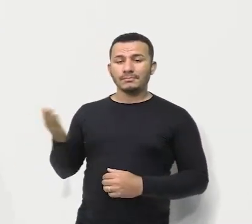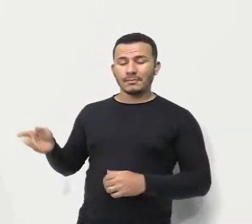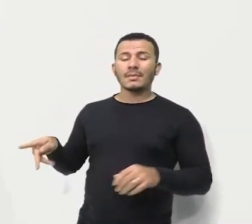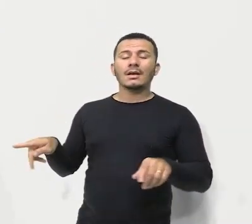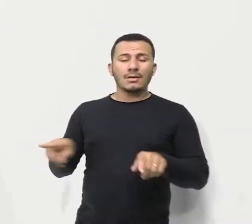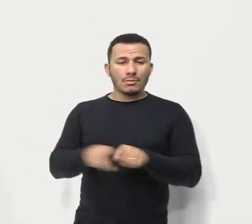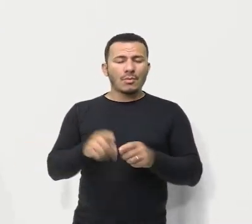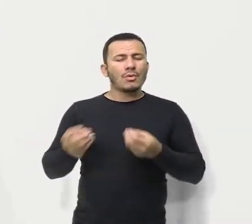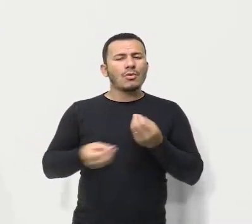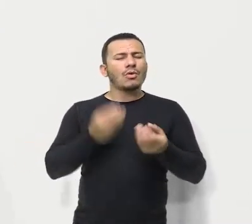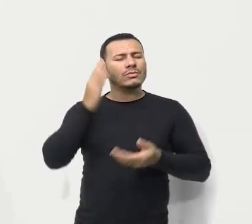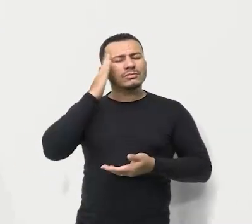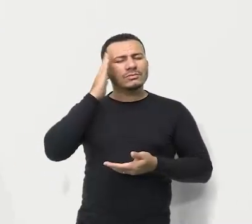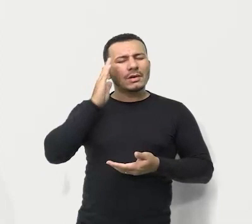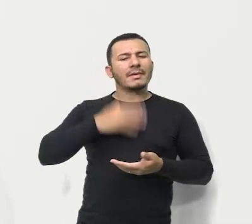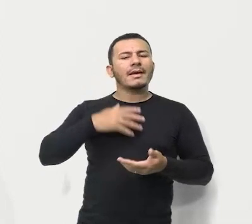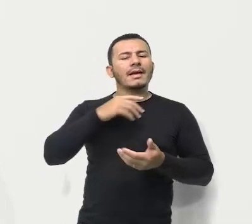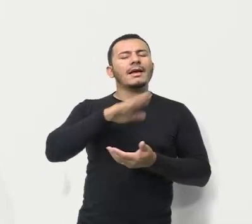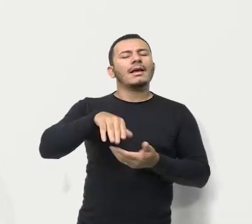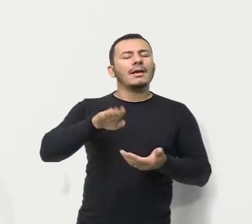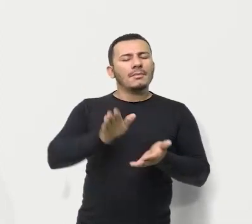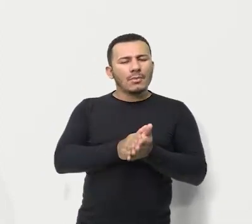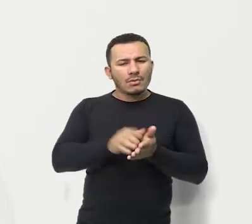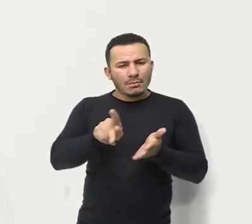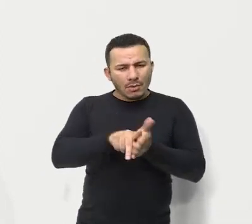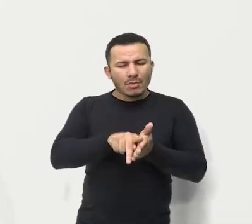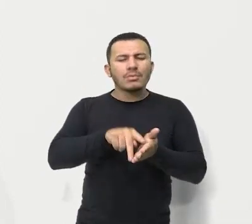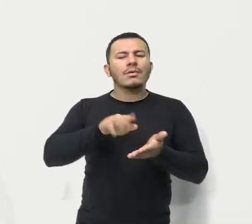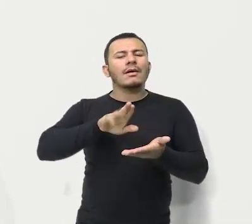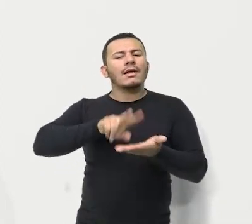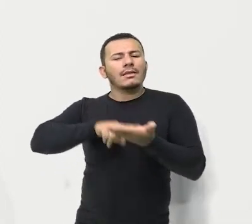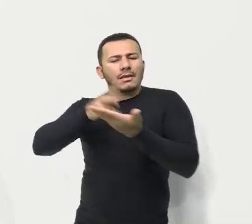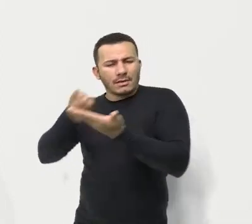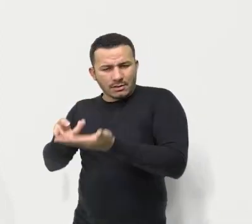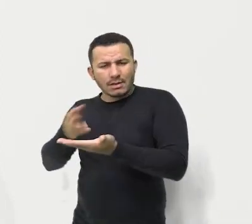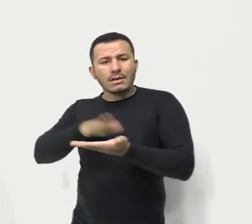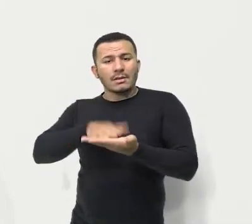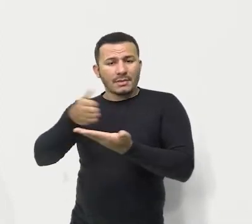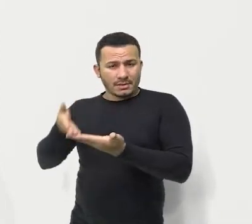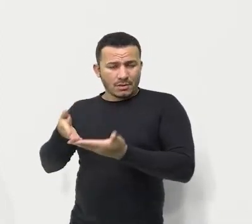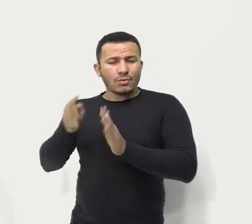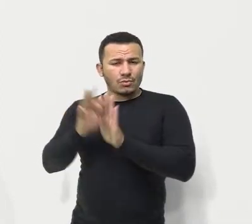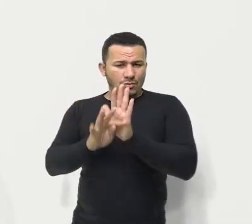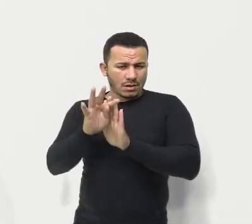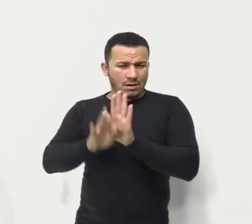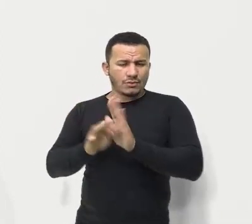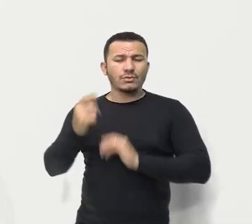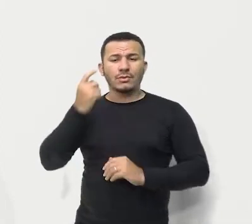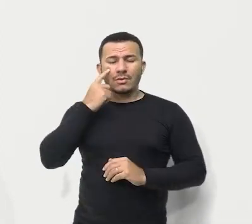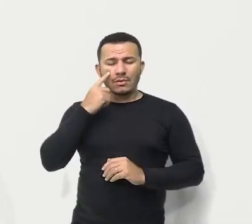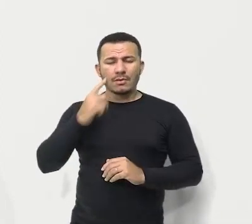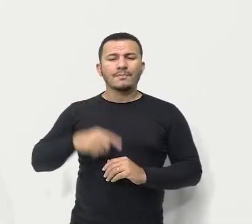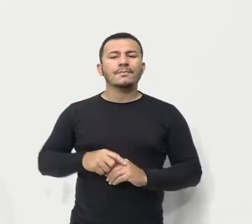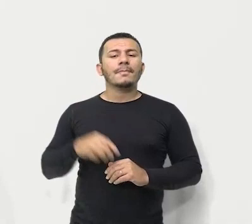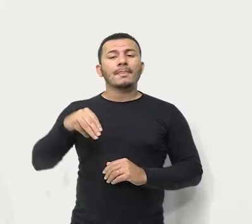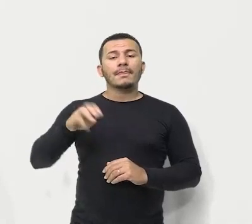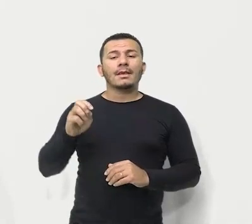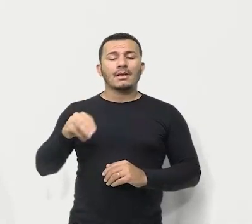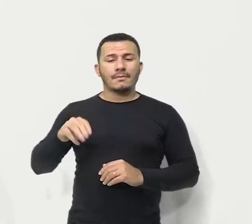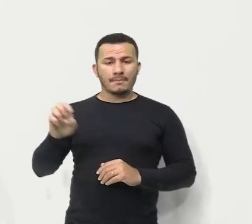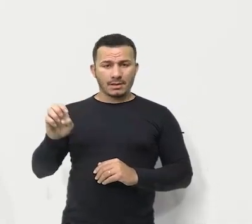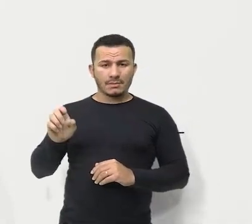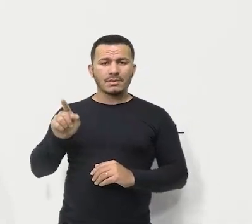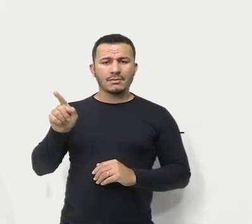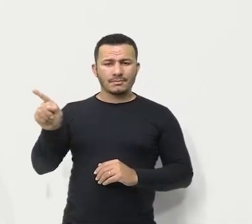interpretação do primeiro texto, que foi o meme, correto? Então, olhem só, esse meme, ele leva em consideração